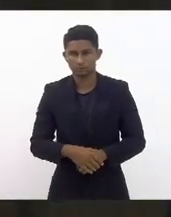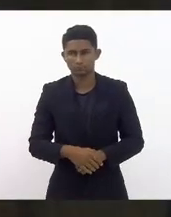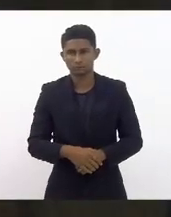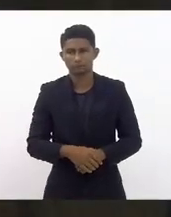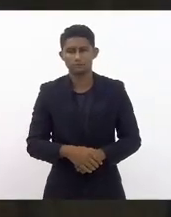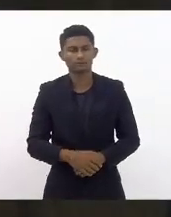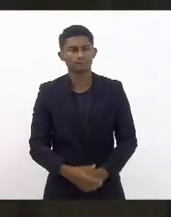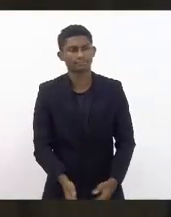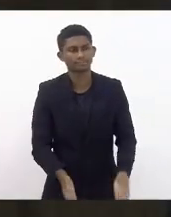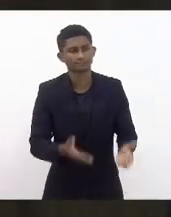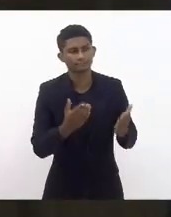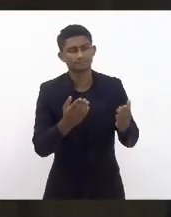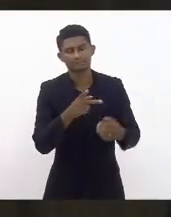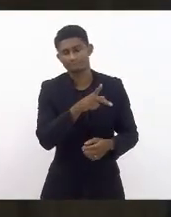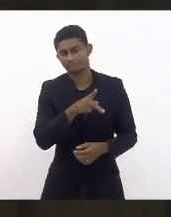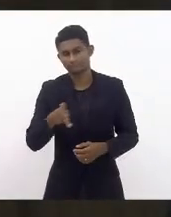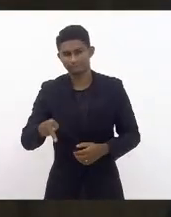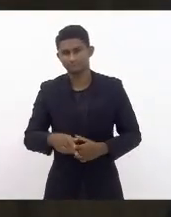Senhor presidente,